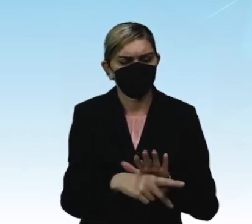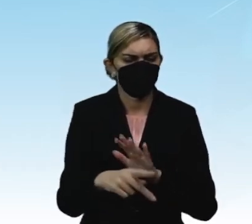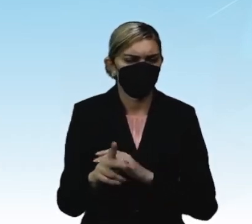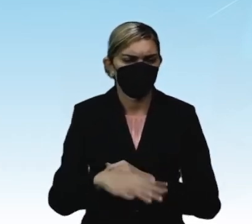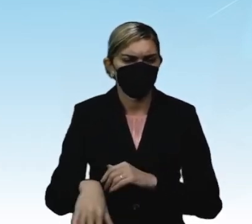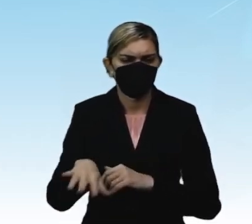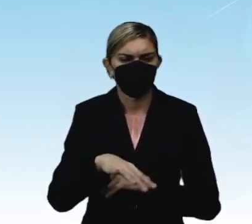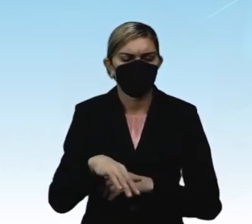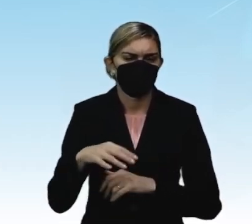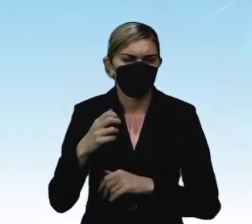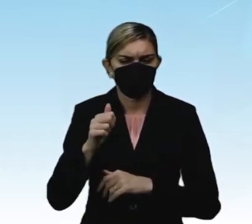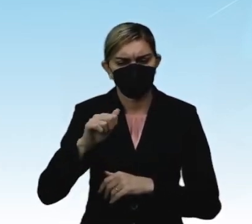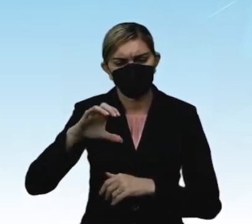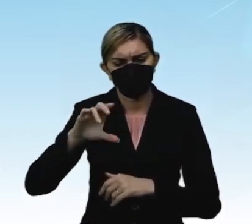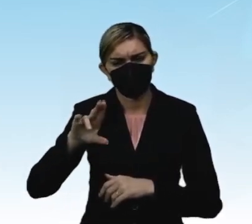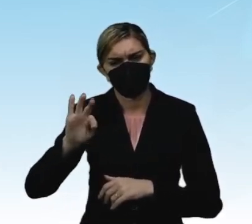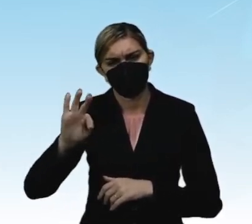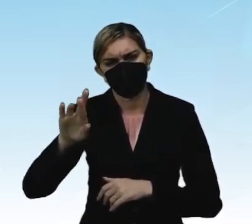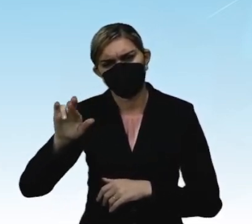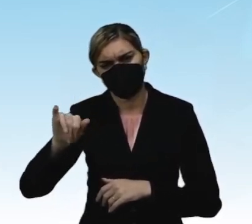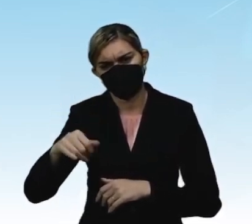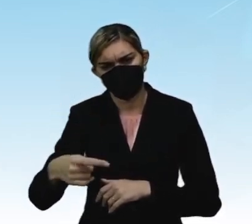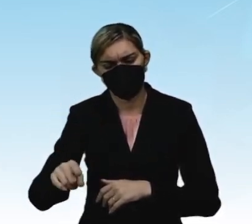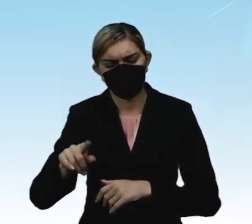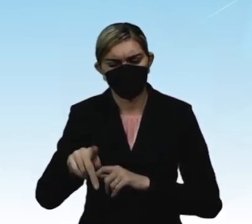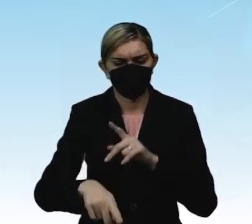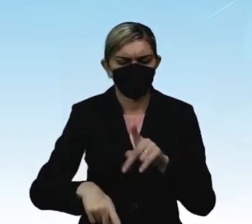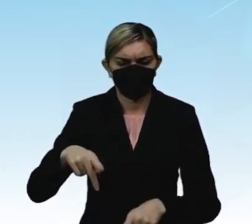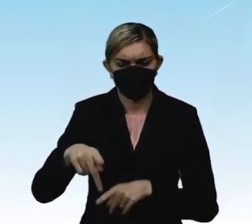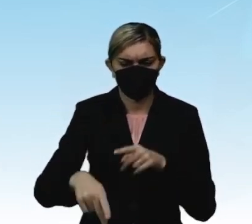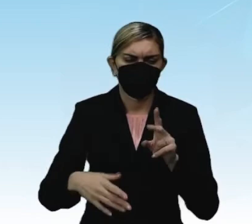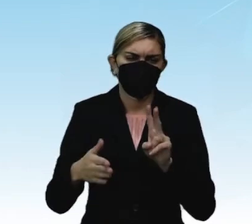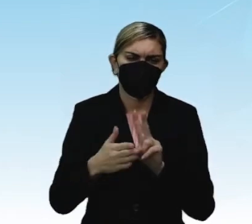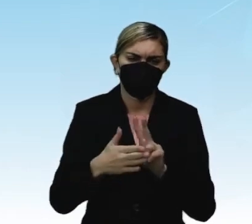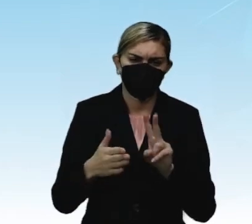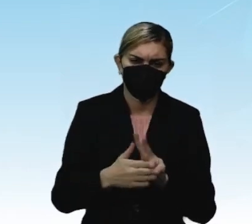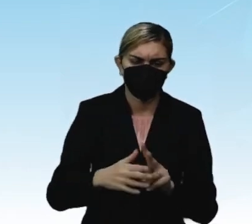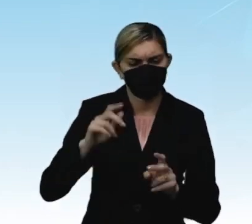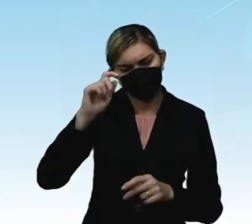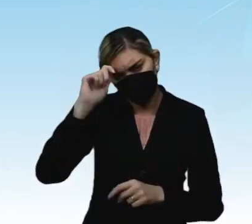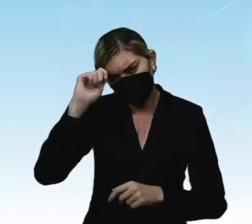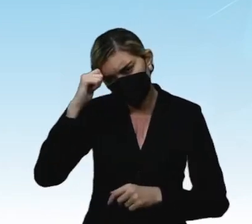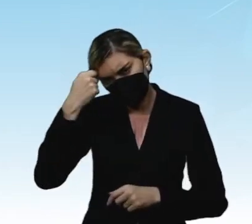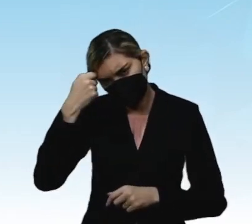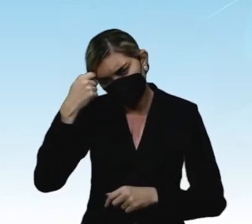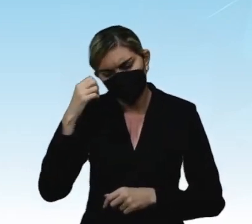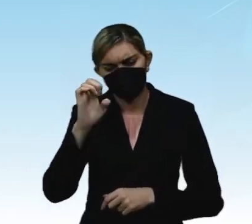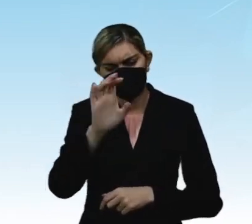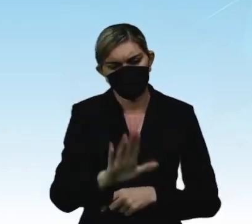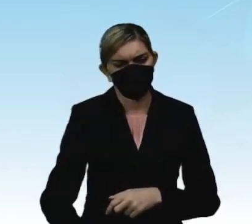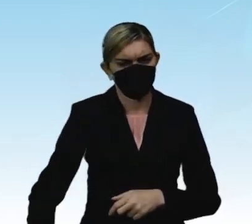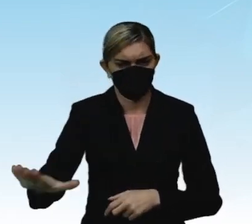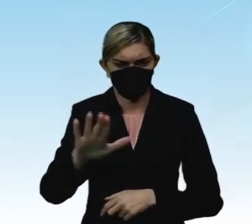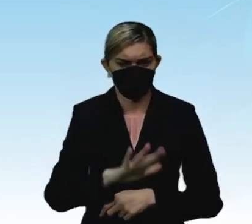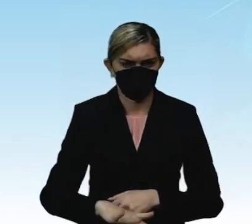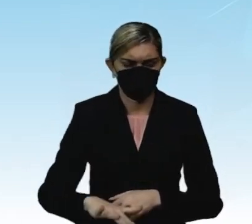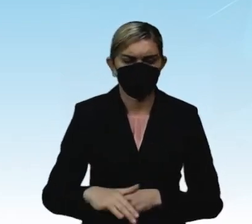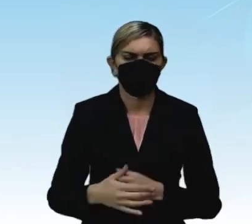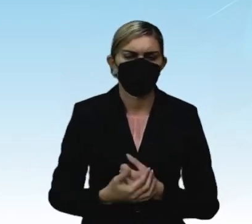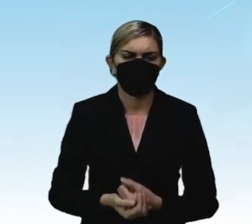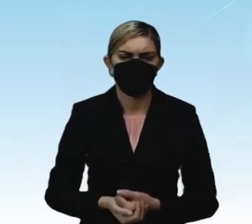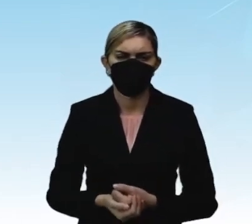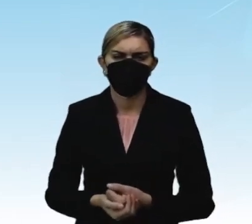processo de aculturação entre os povos indígenas, negros e europeus. Tá? Mas cotoquinho de